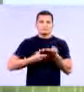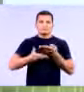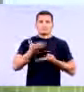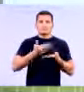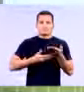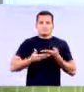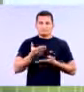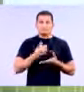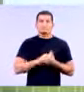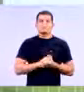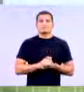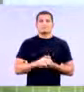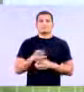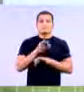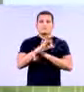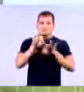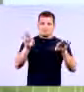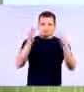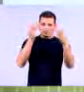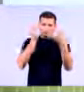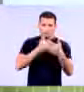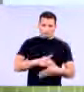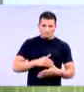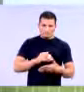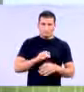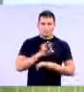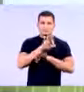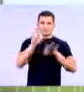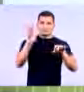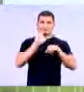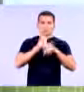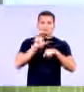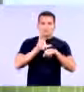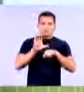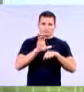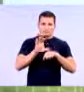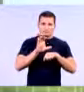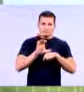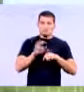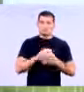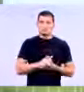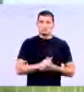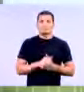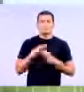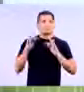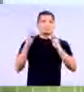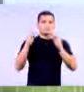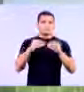Desejamos uma excelente prova, desejamos um ótimo curso, bonanças a todos.